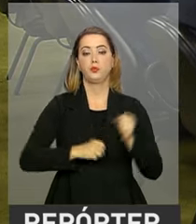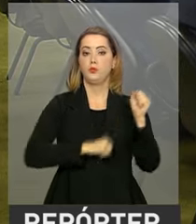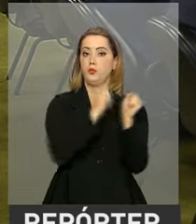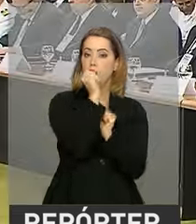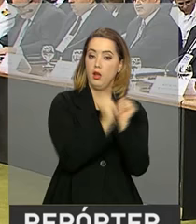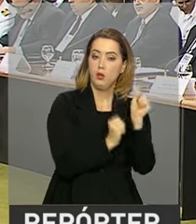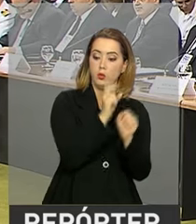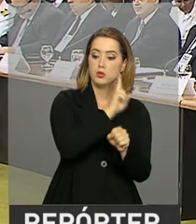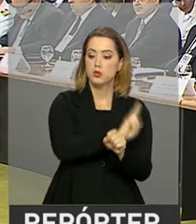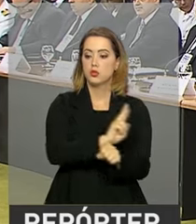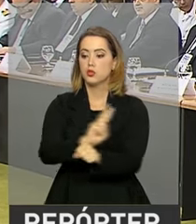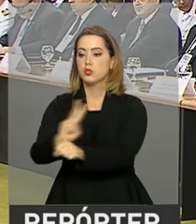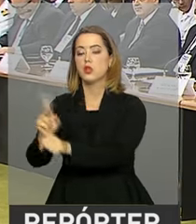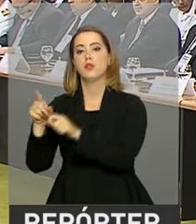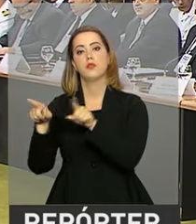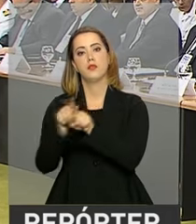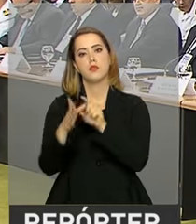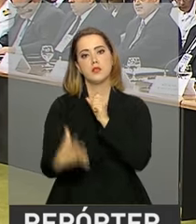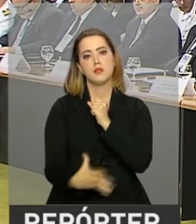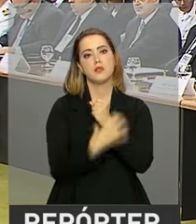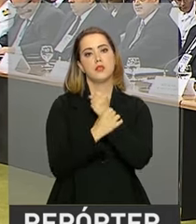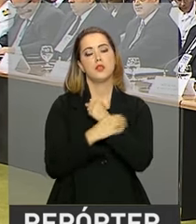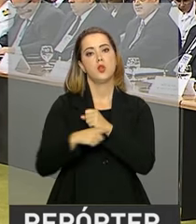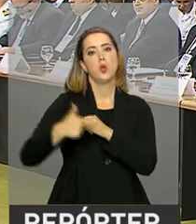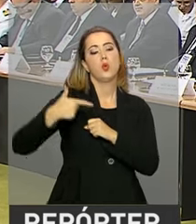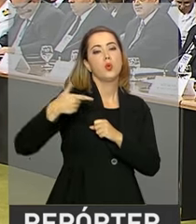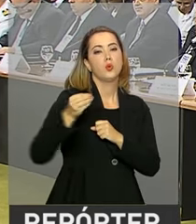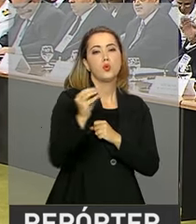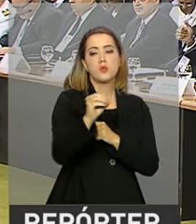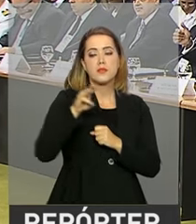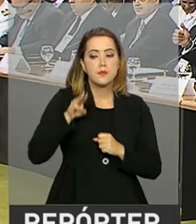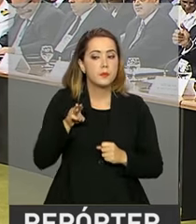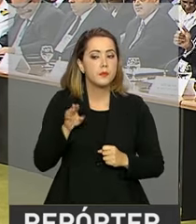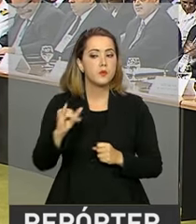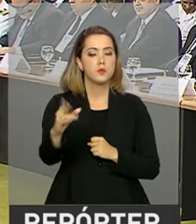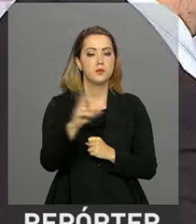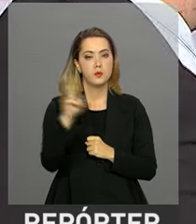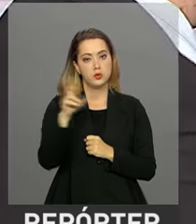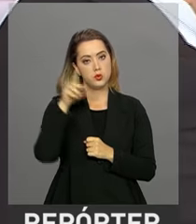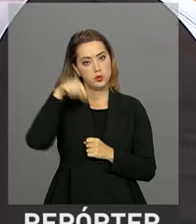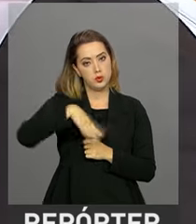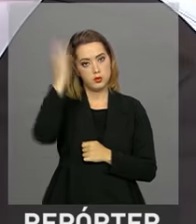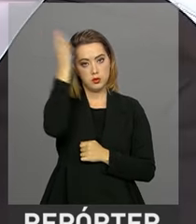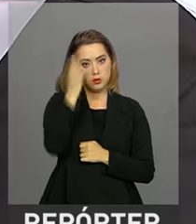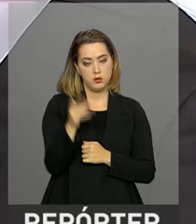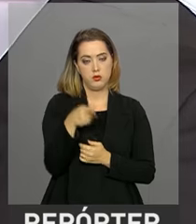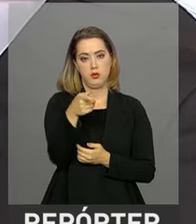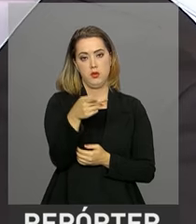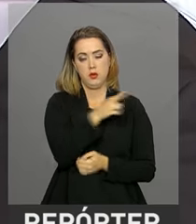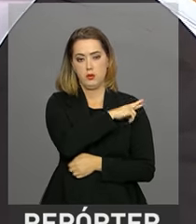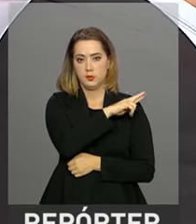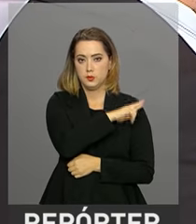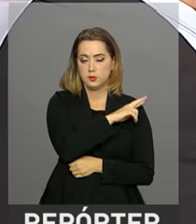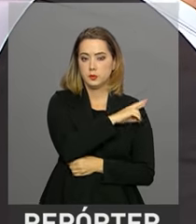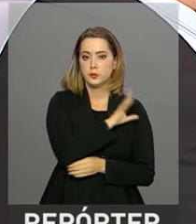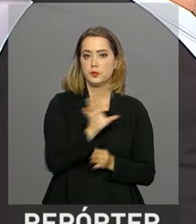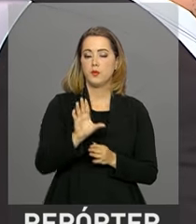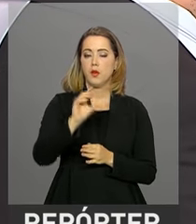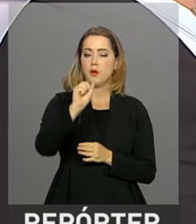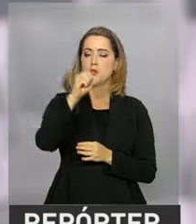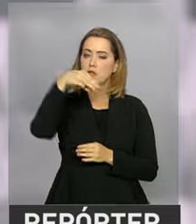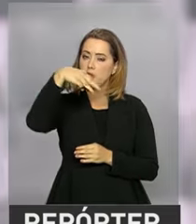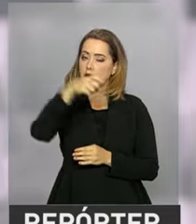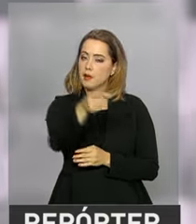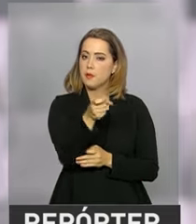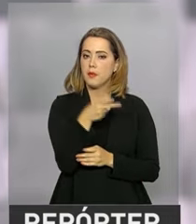defesa e segurança movimenta mais de 200 bilhões de reais por ano no Brasil. O representante da Câmara de Comércio